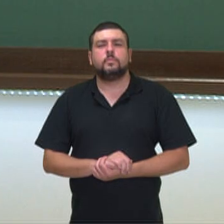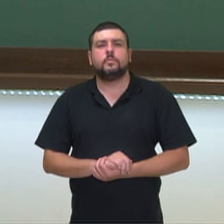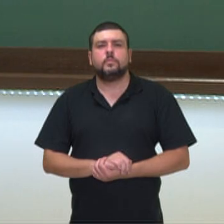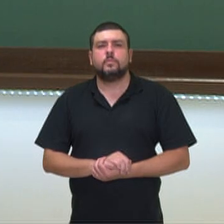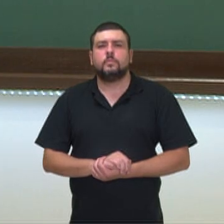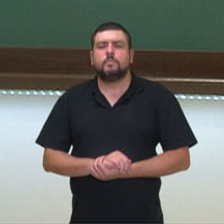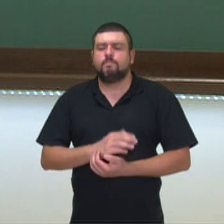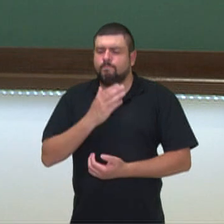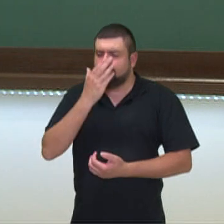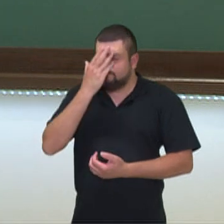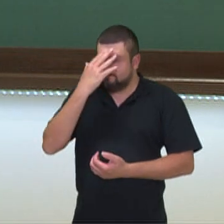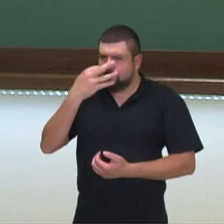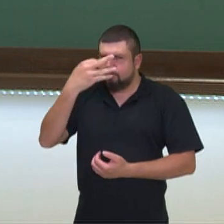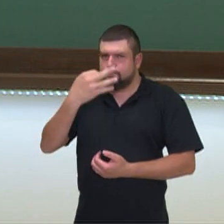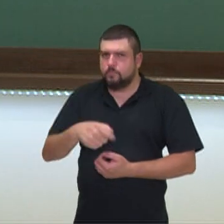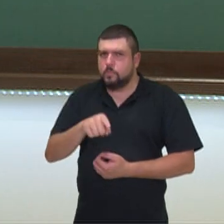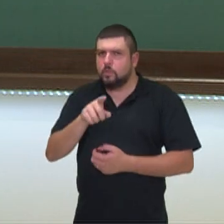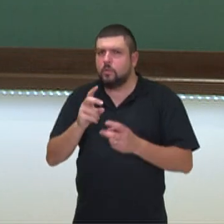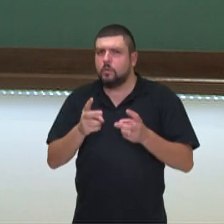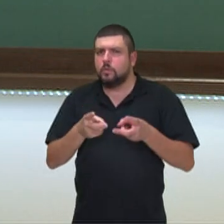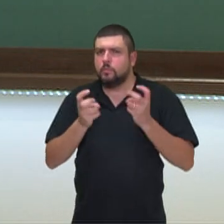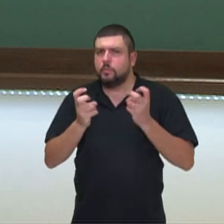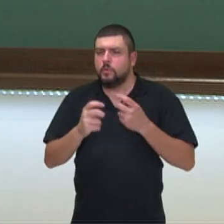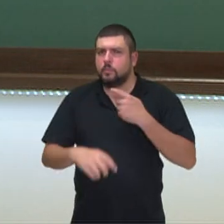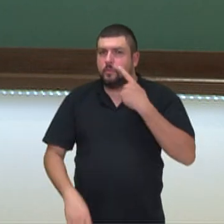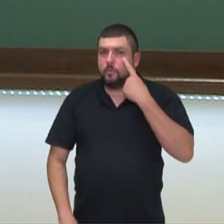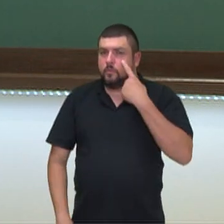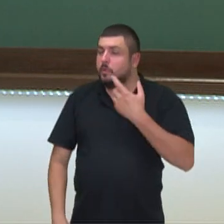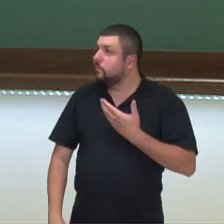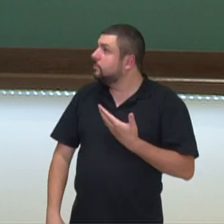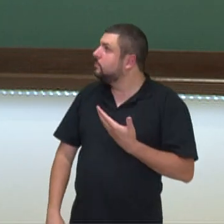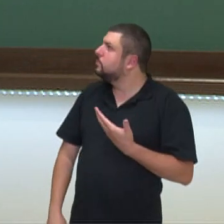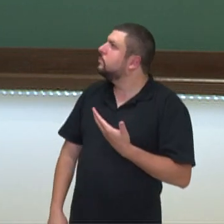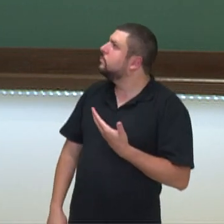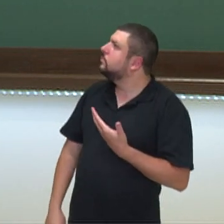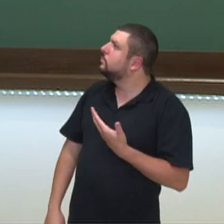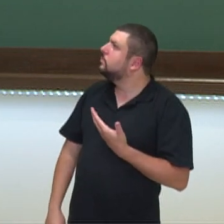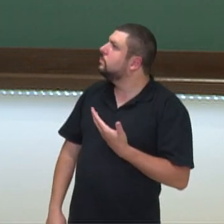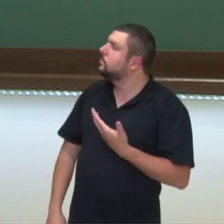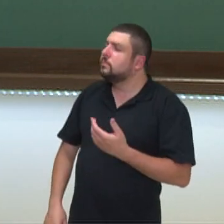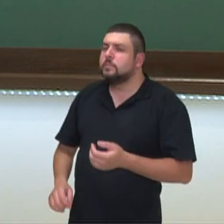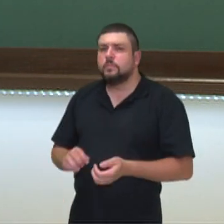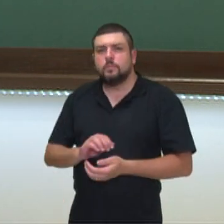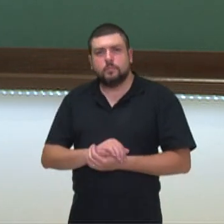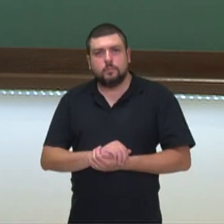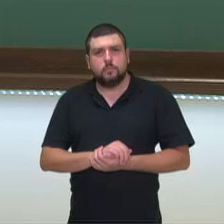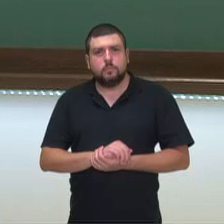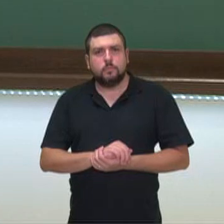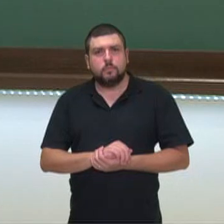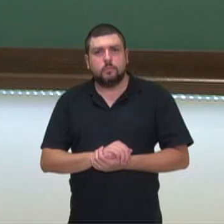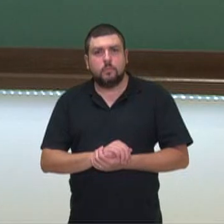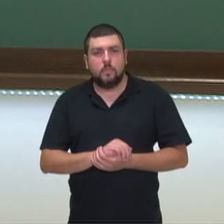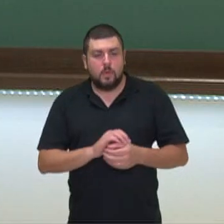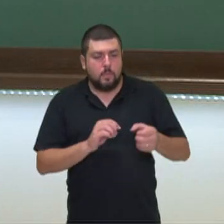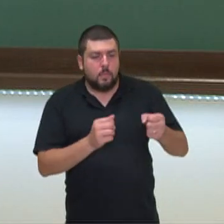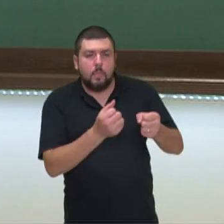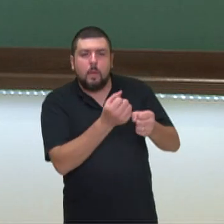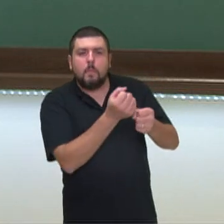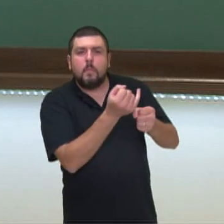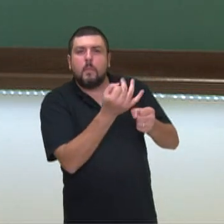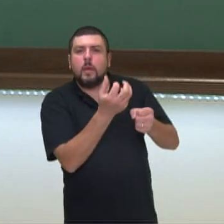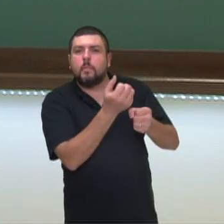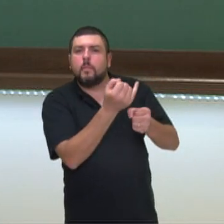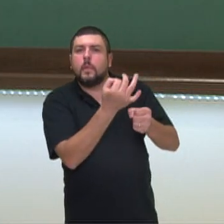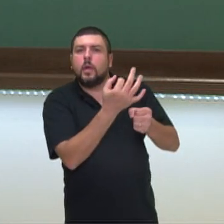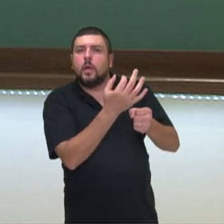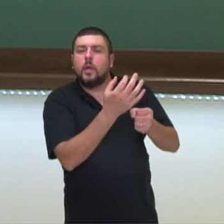Tenho certeza que você percebeu, olhando ali nos resultados da potência, que o expoente do número é exatamente igual ao número de